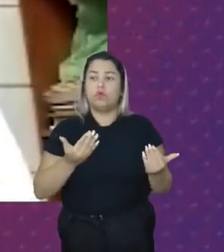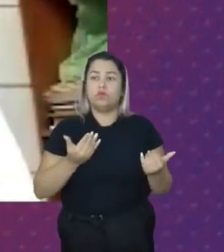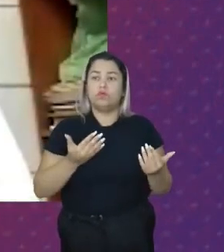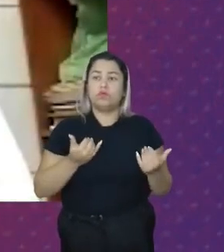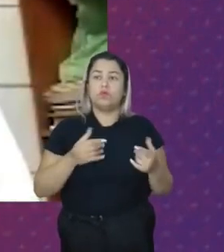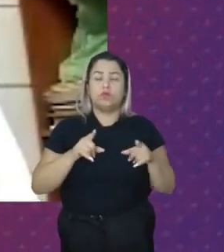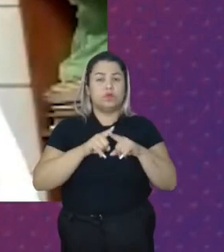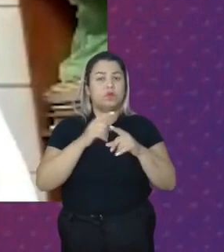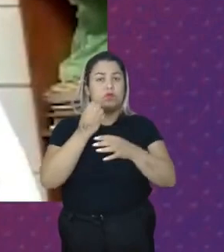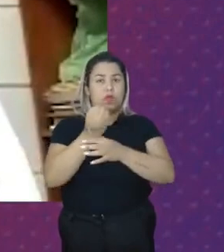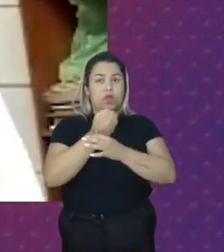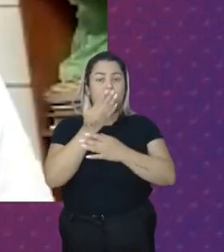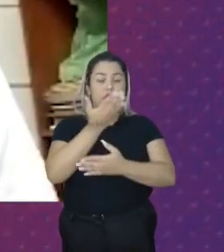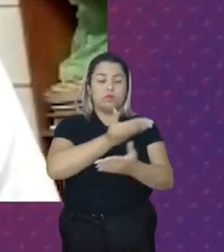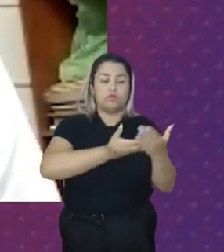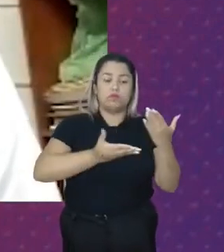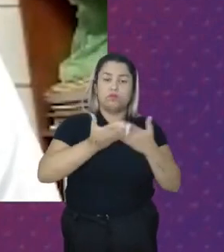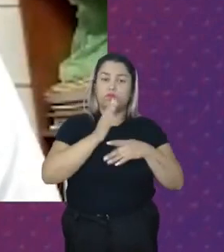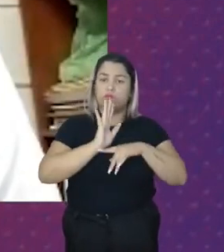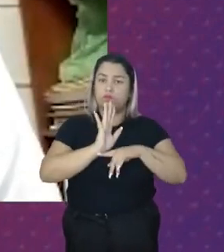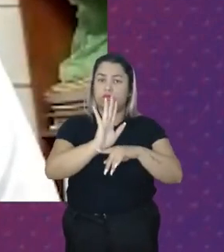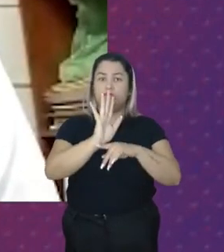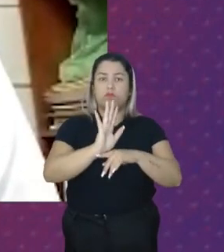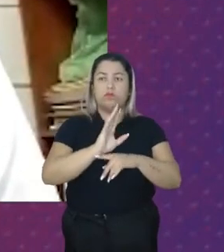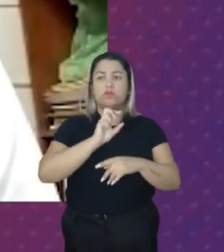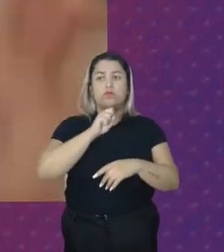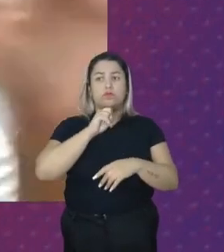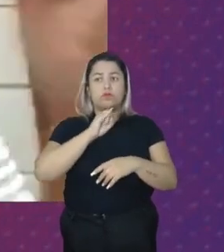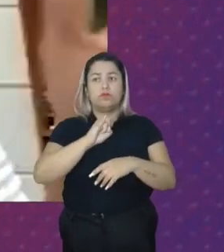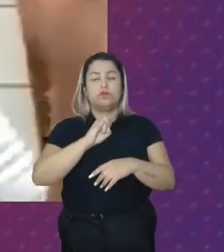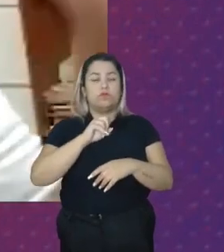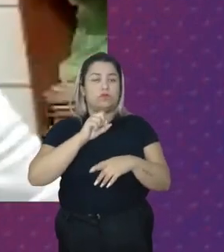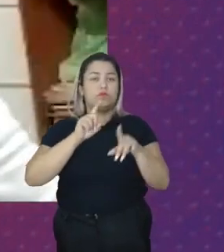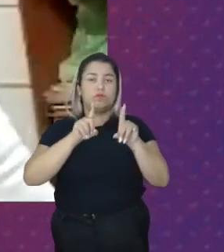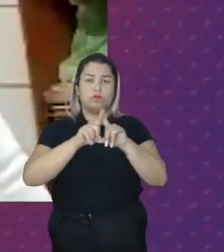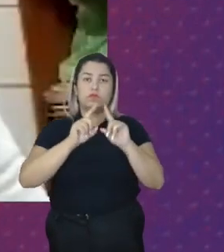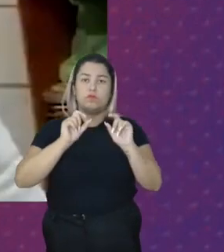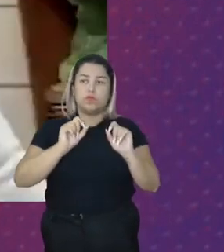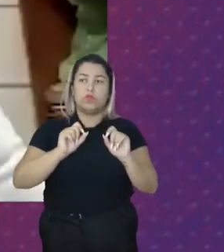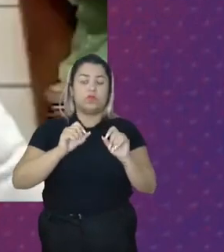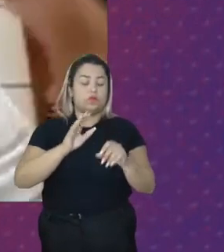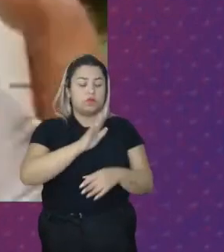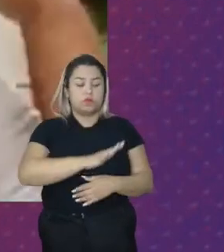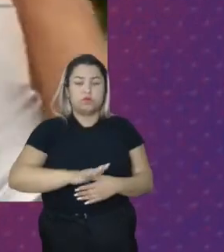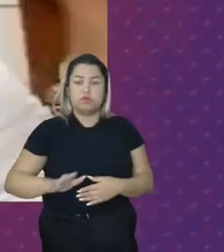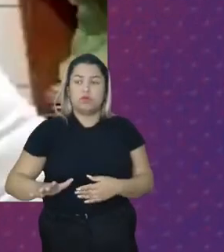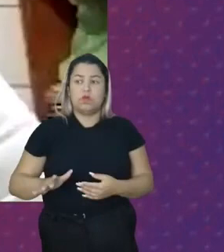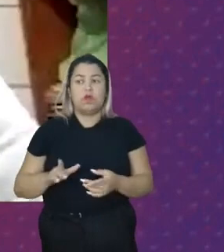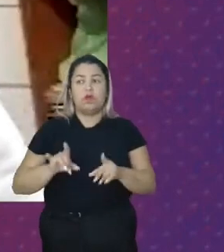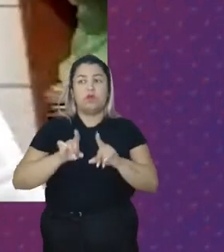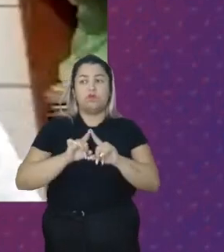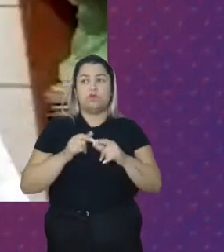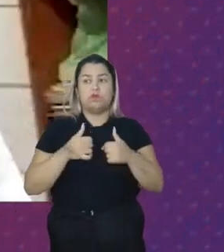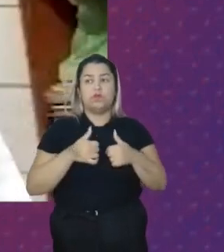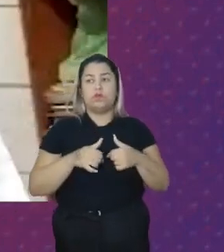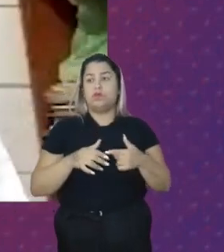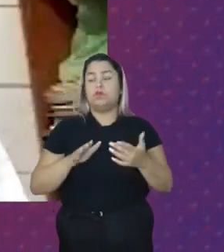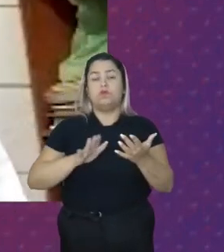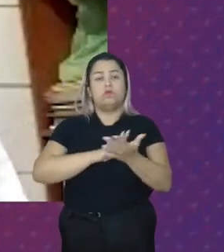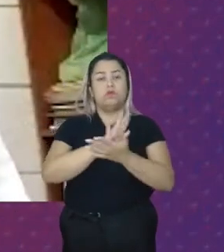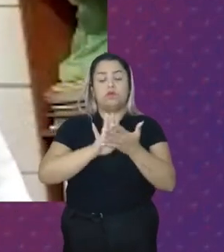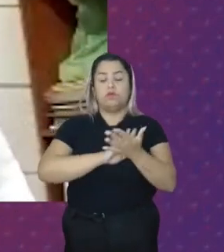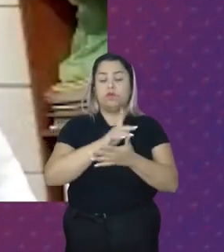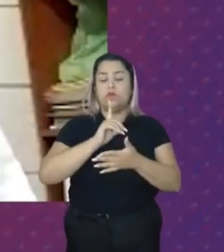amparadas Pela previdência Porque se o empregador Não recolhia Com certeza Essas crianças Estão Sem nenhuma